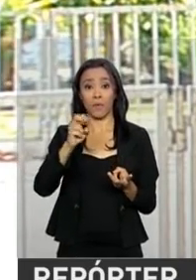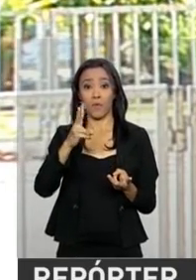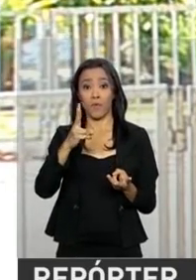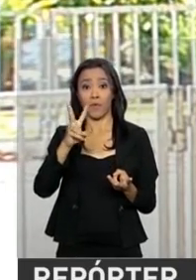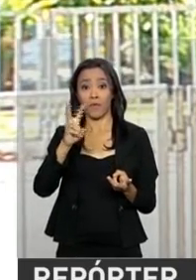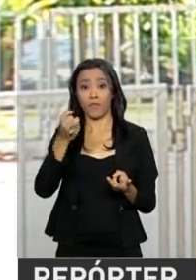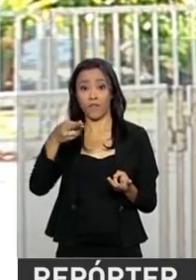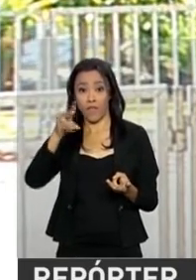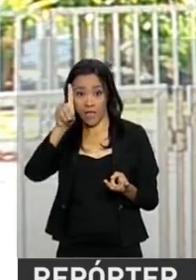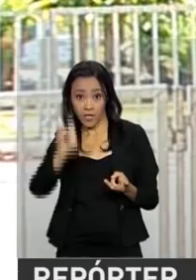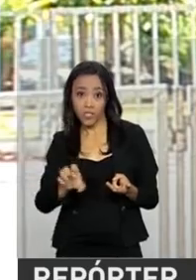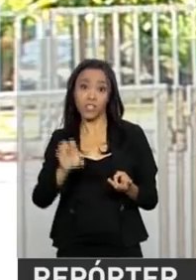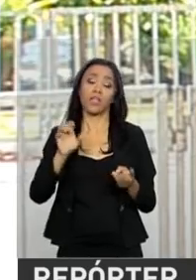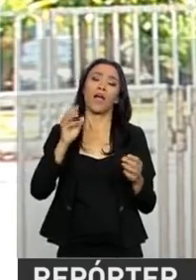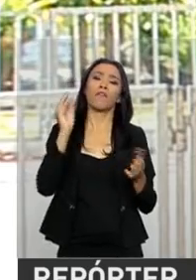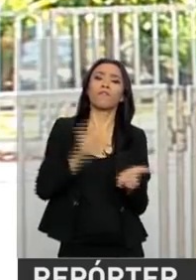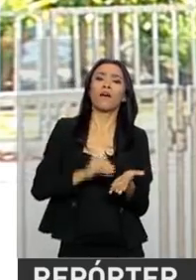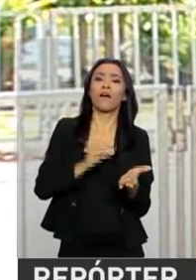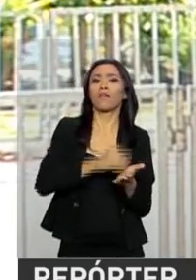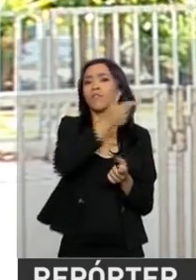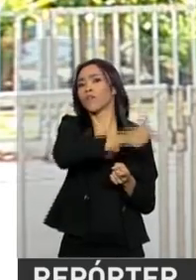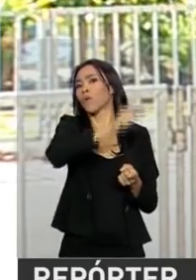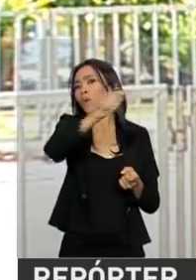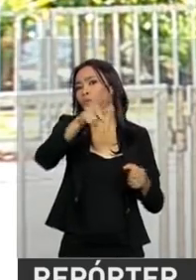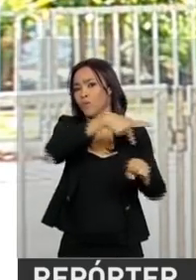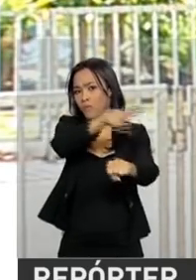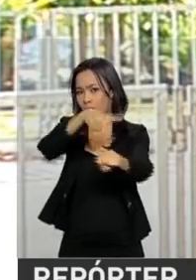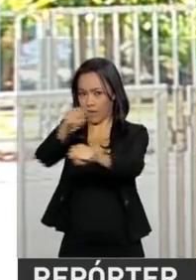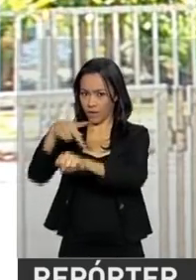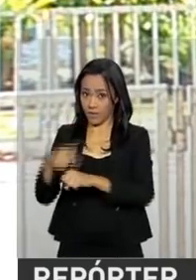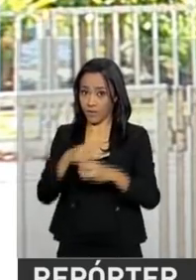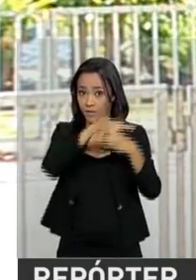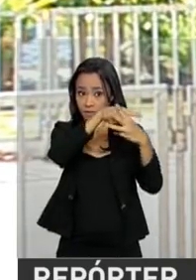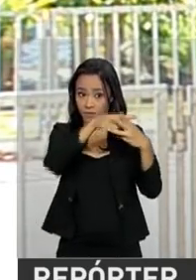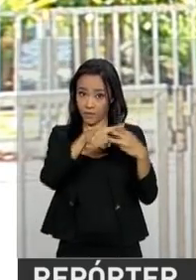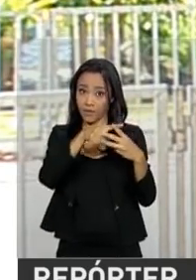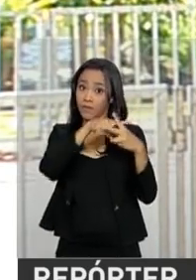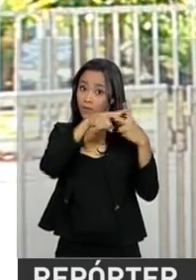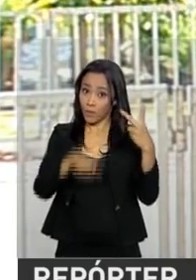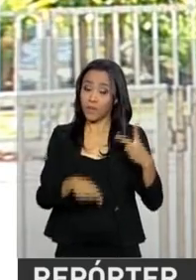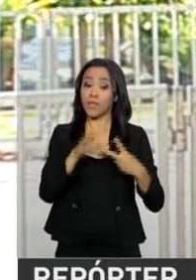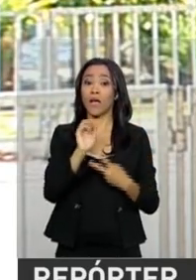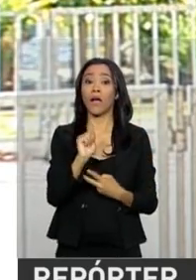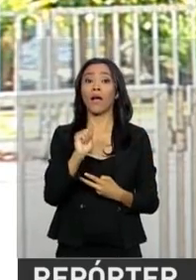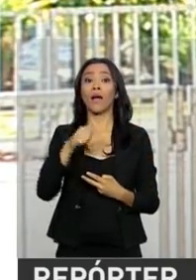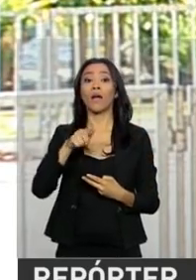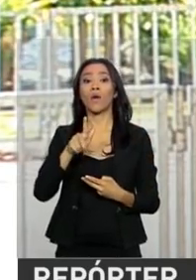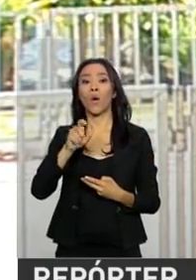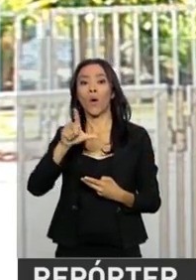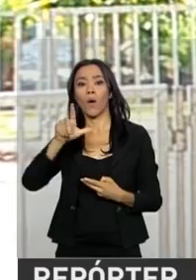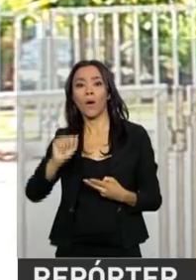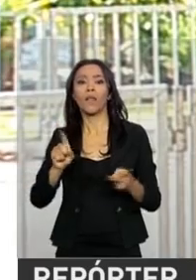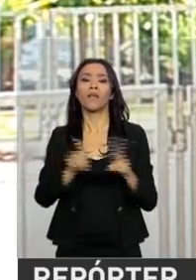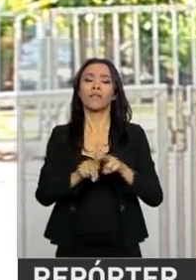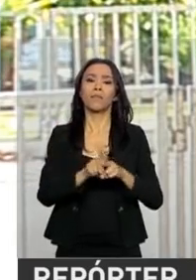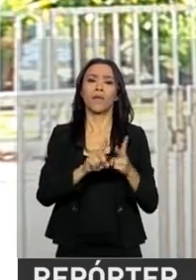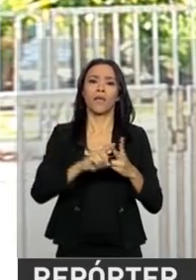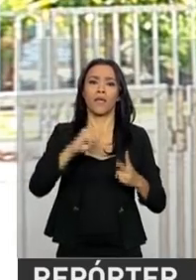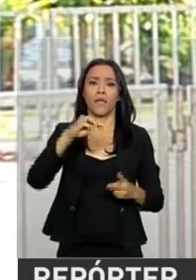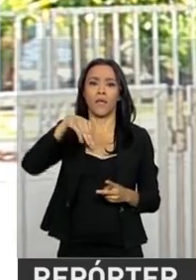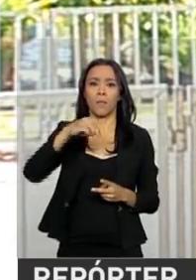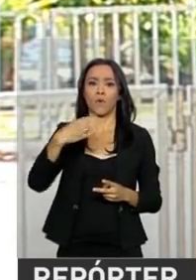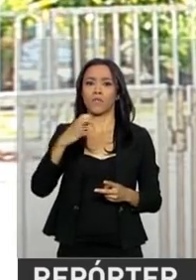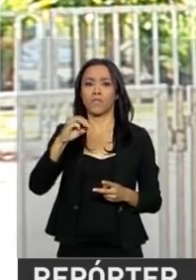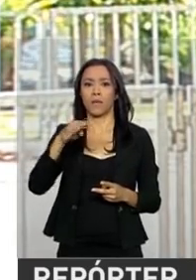ratificação processo de confirmação em Angola e Moçambique a intenção com a ortografia única é